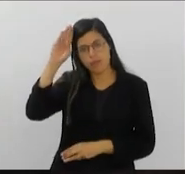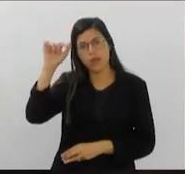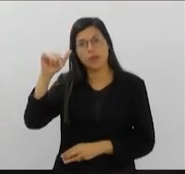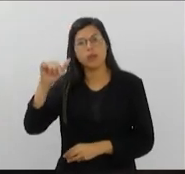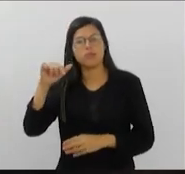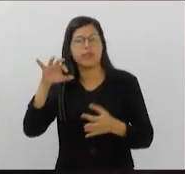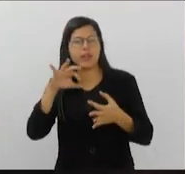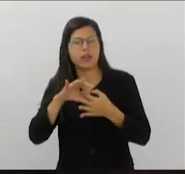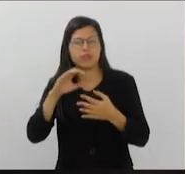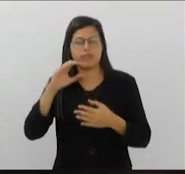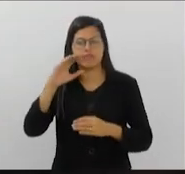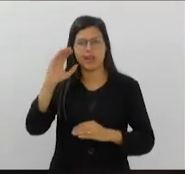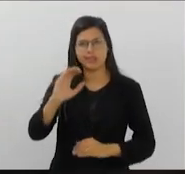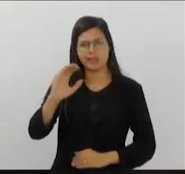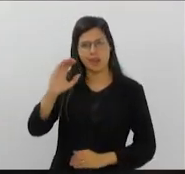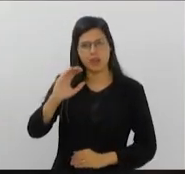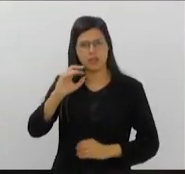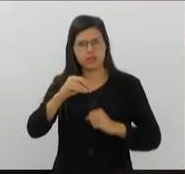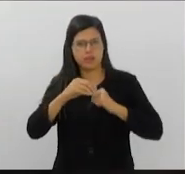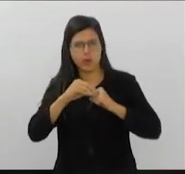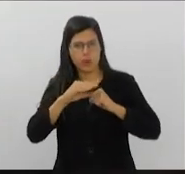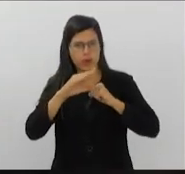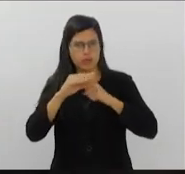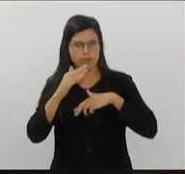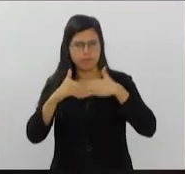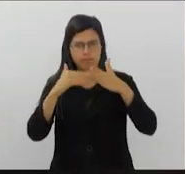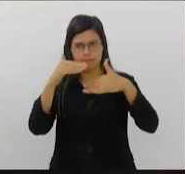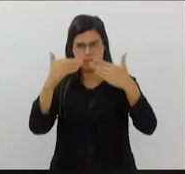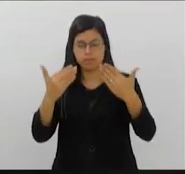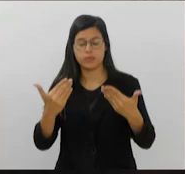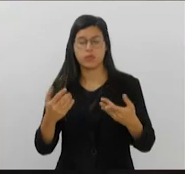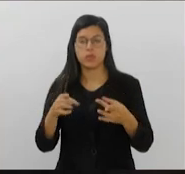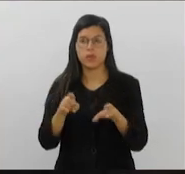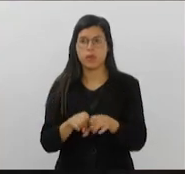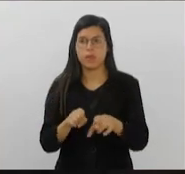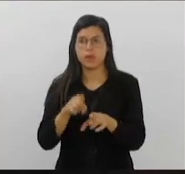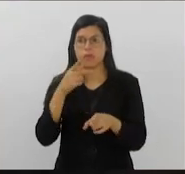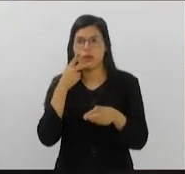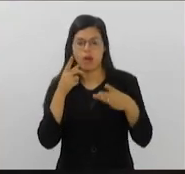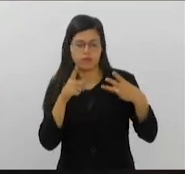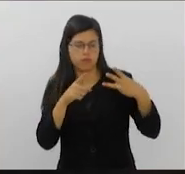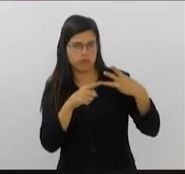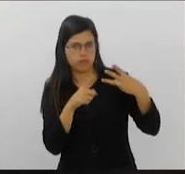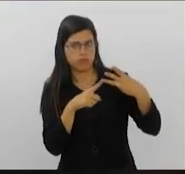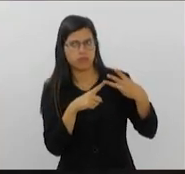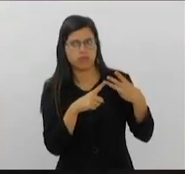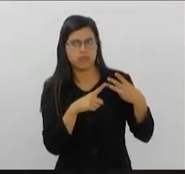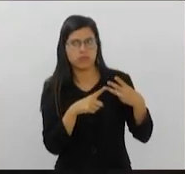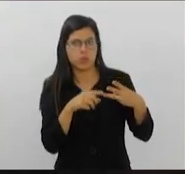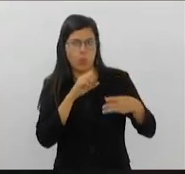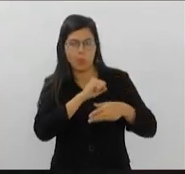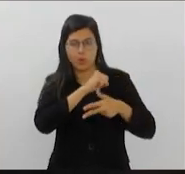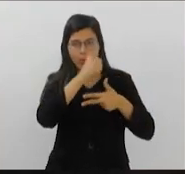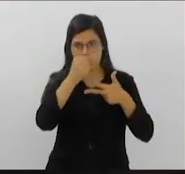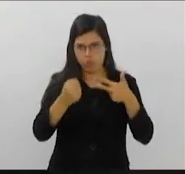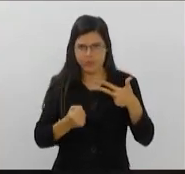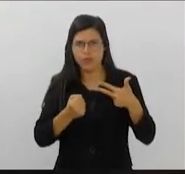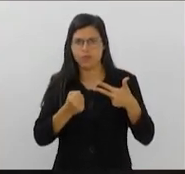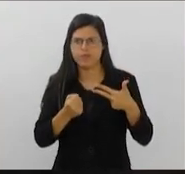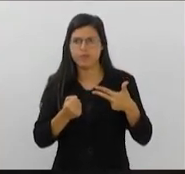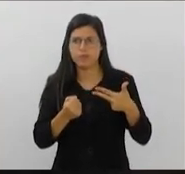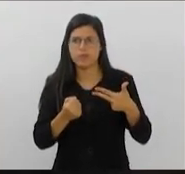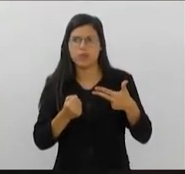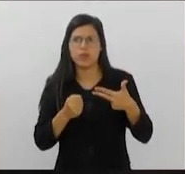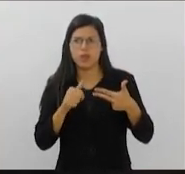da ciência dentro desse processo. E também a gente fala do terceiro setor e do poder público. Então, é uma